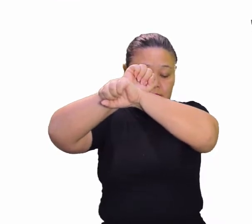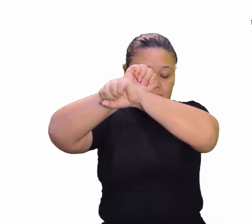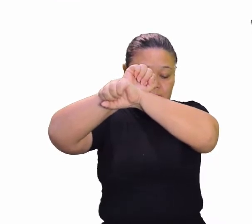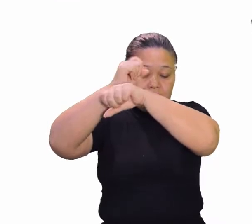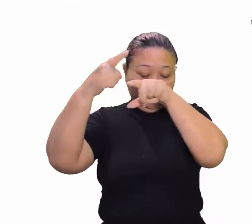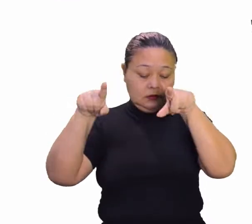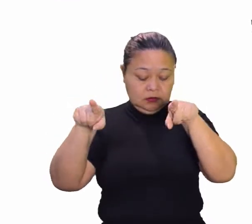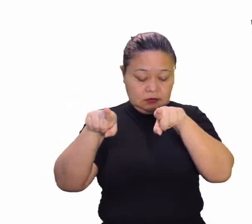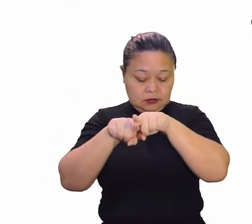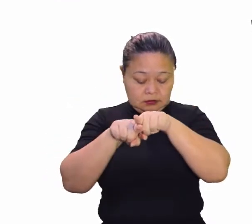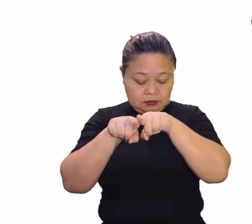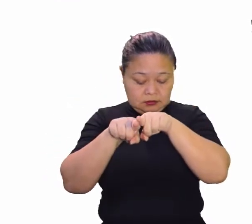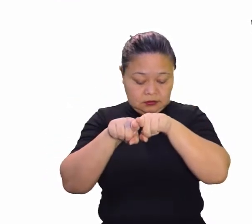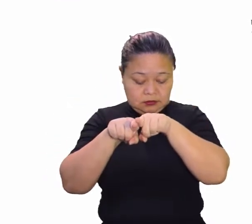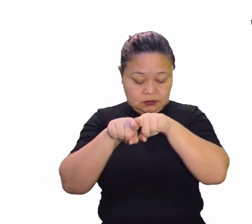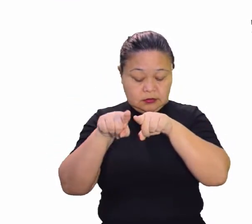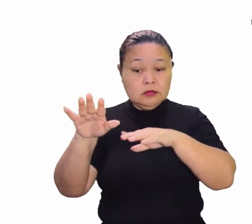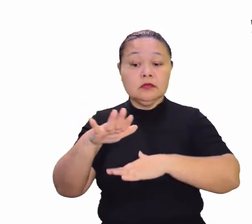e